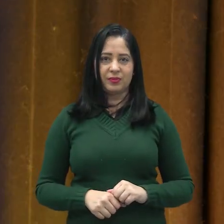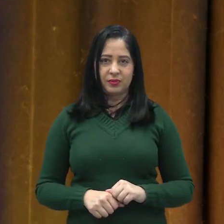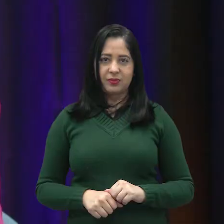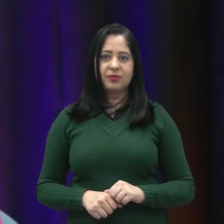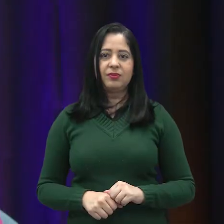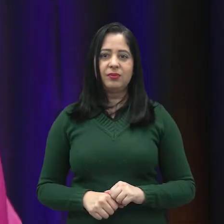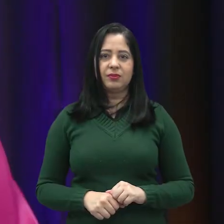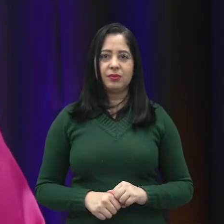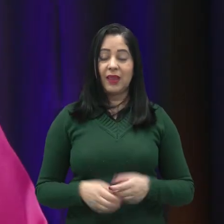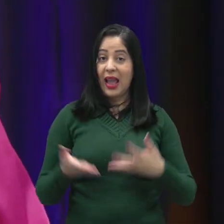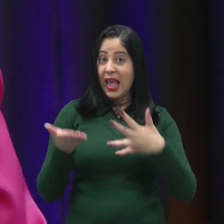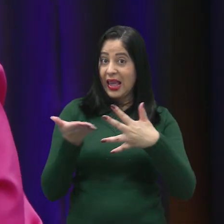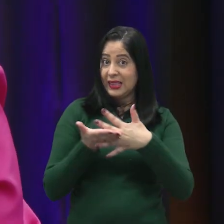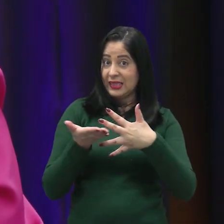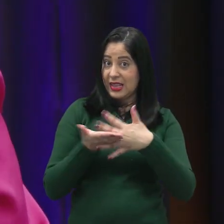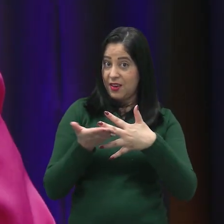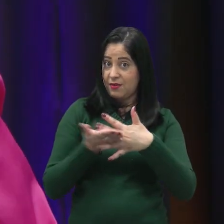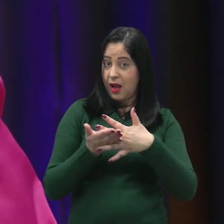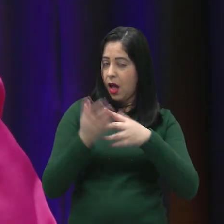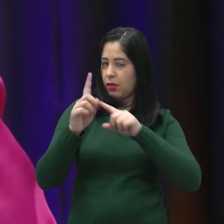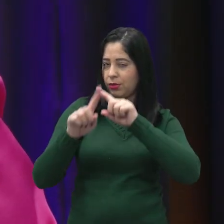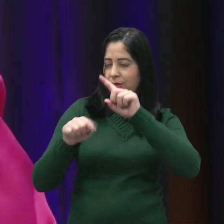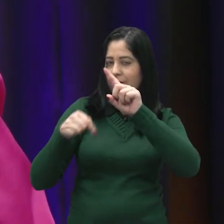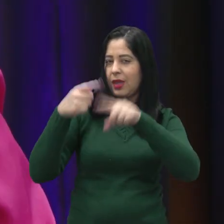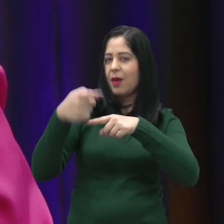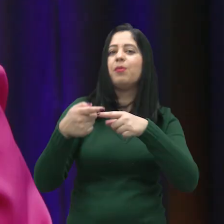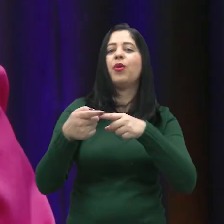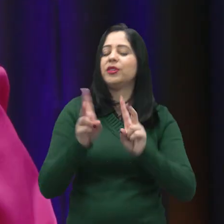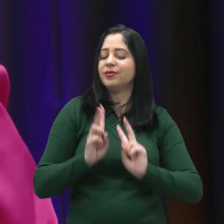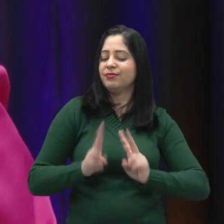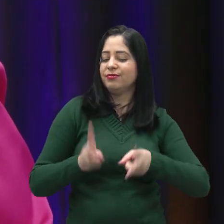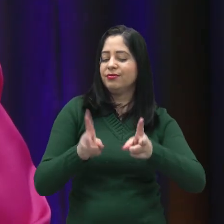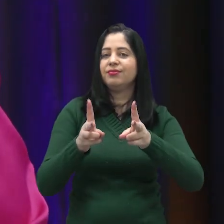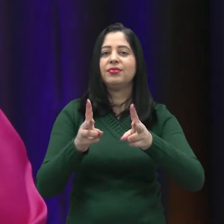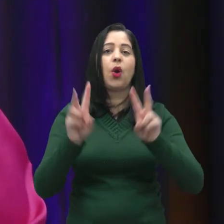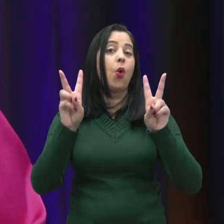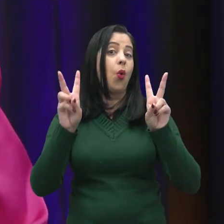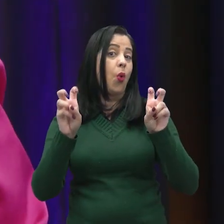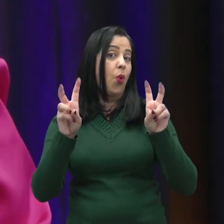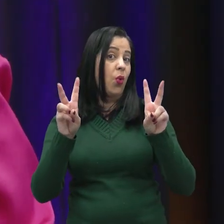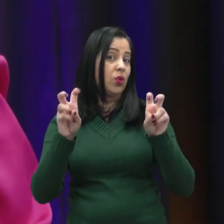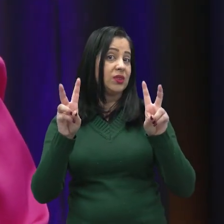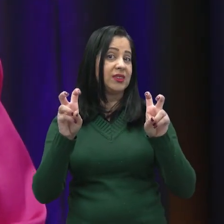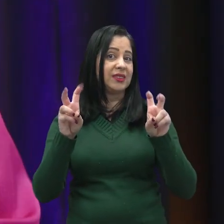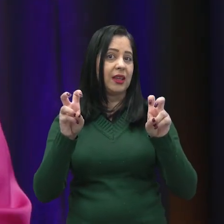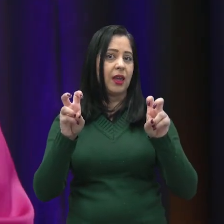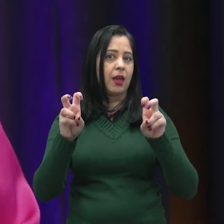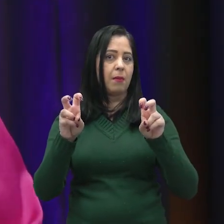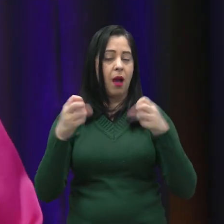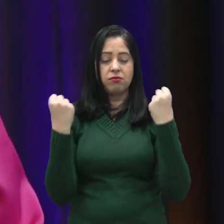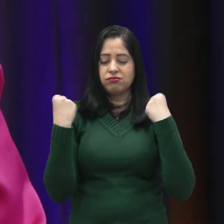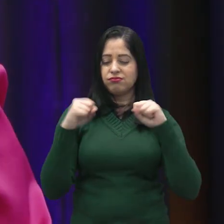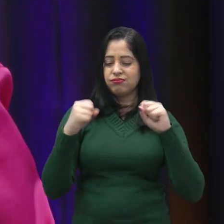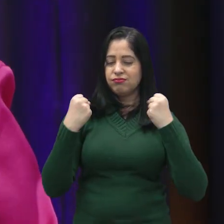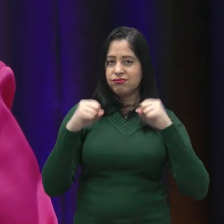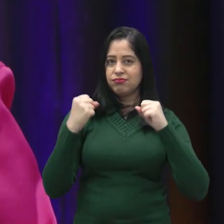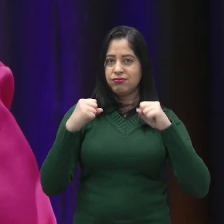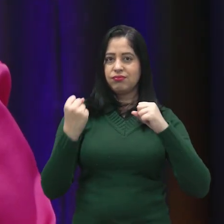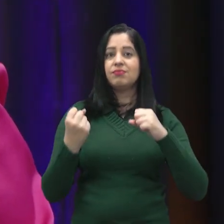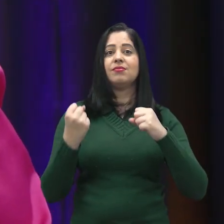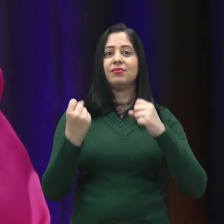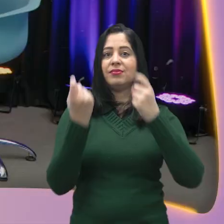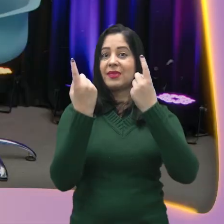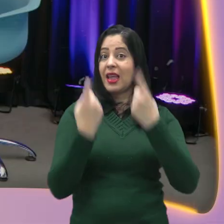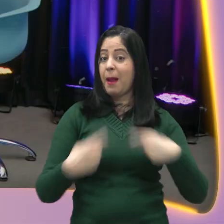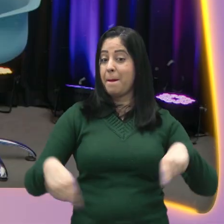gente. Vamos fazer uma pausa rapidinho e no próximo bloco continuamos a explorar como a atividade física